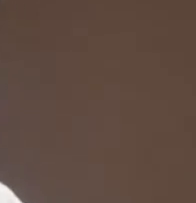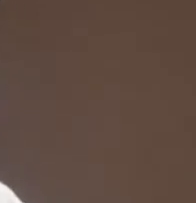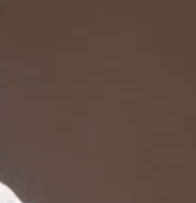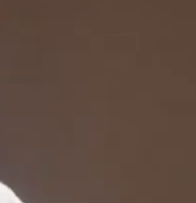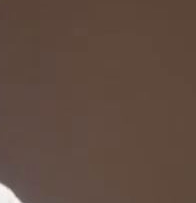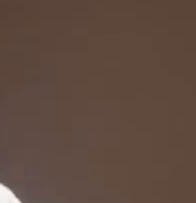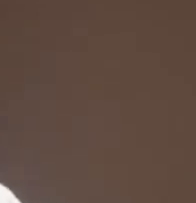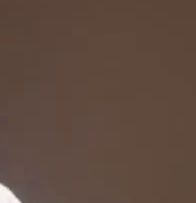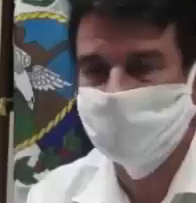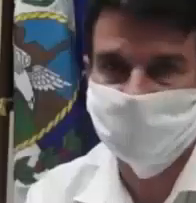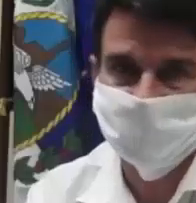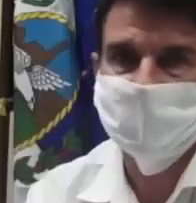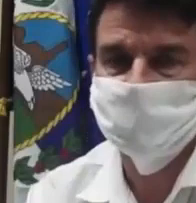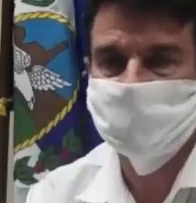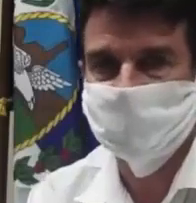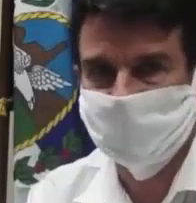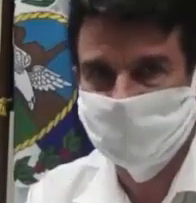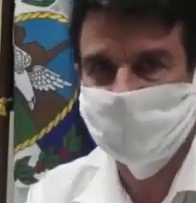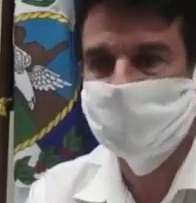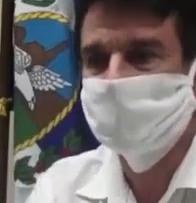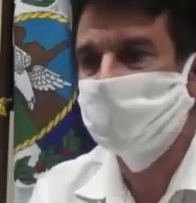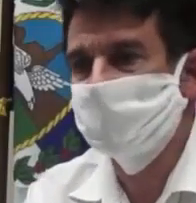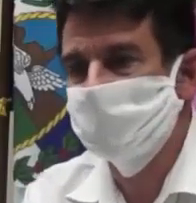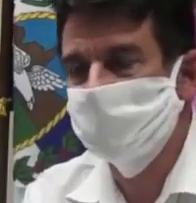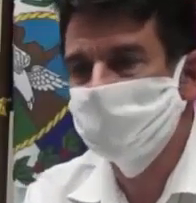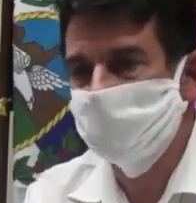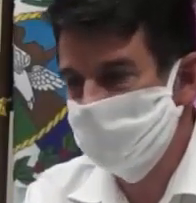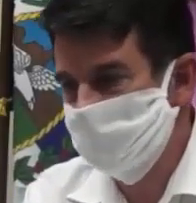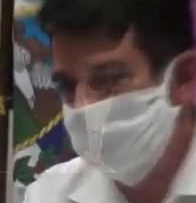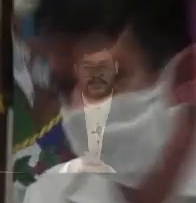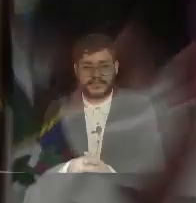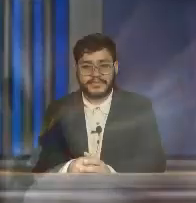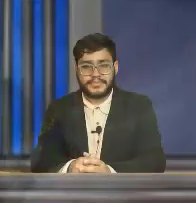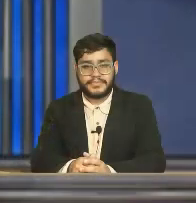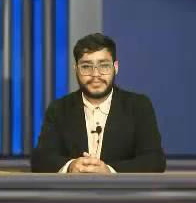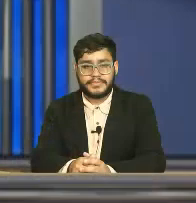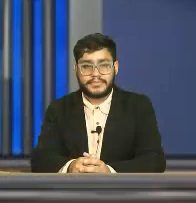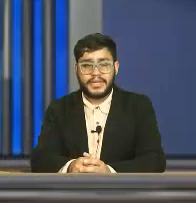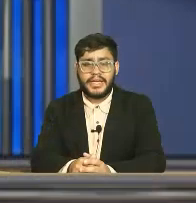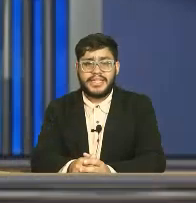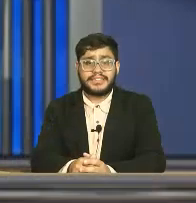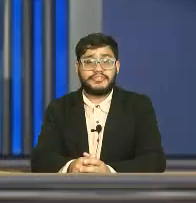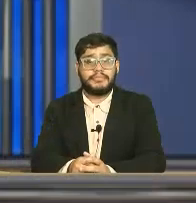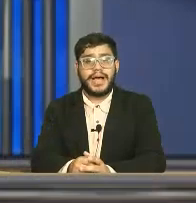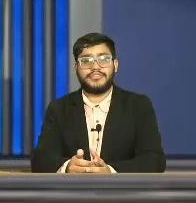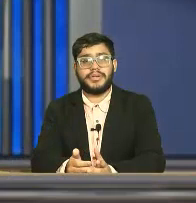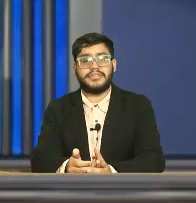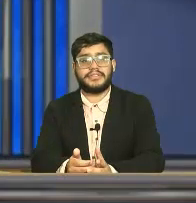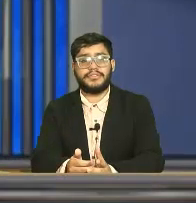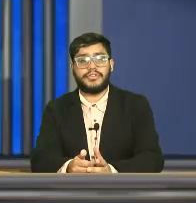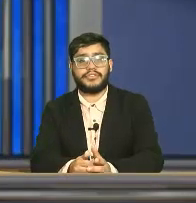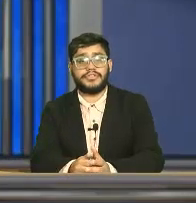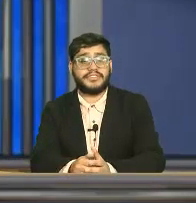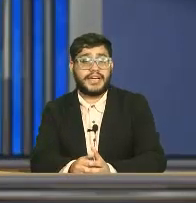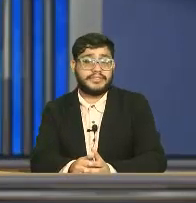saúde e consequentemente, se expusessem à doença. E essa foi mais uma